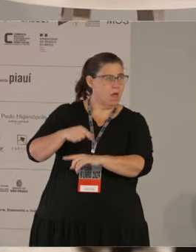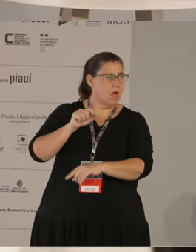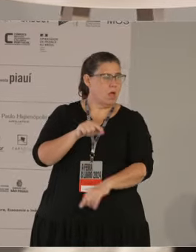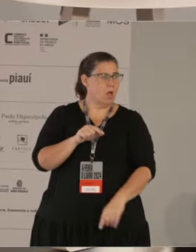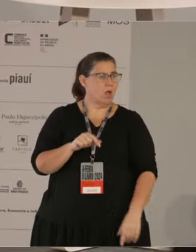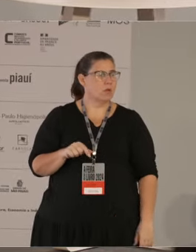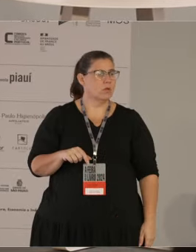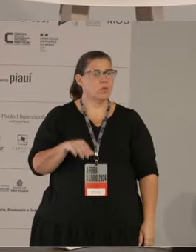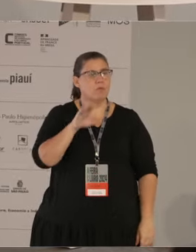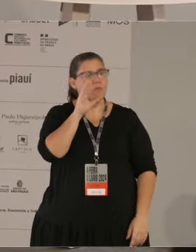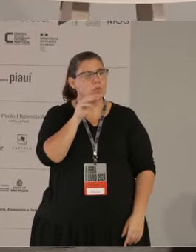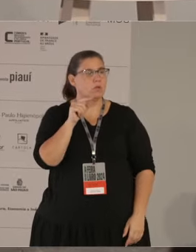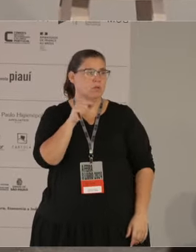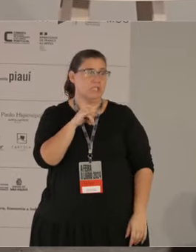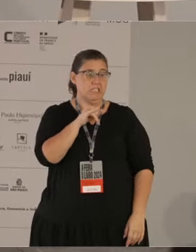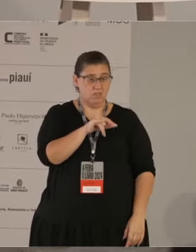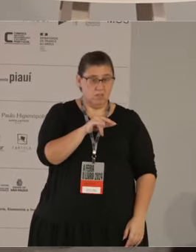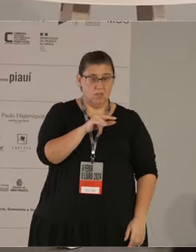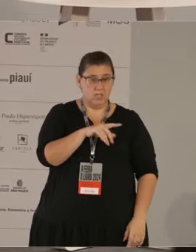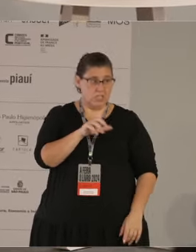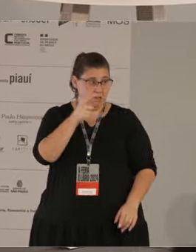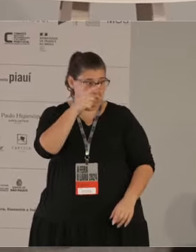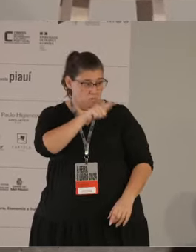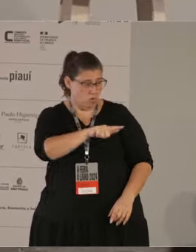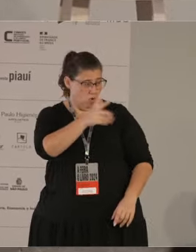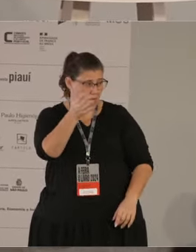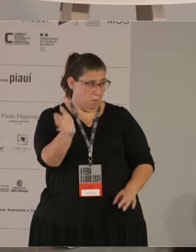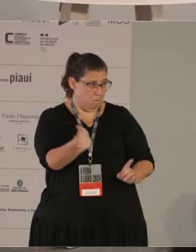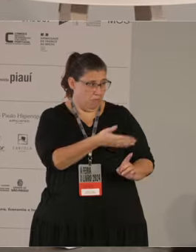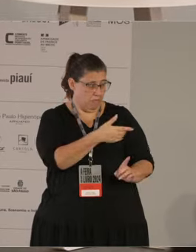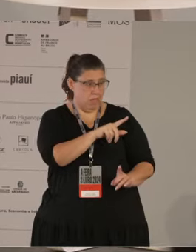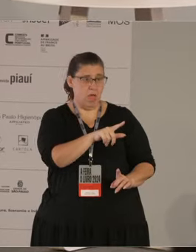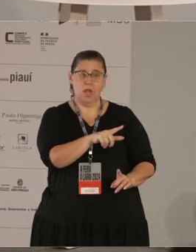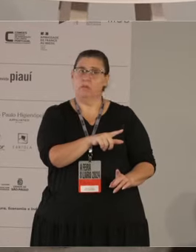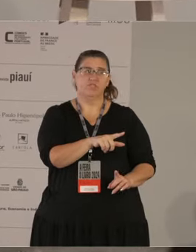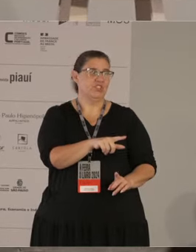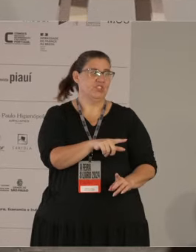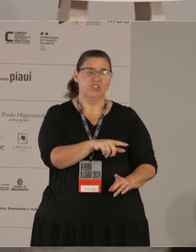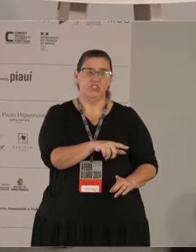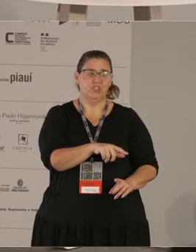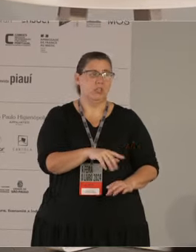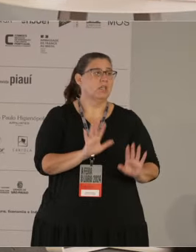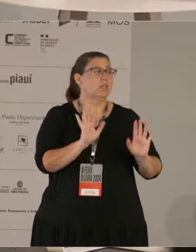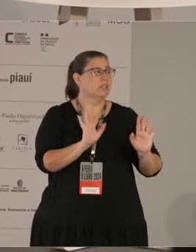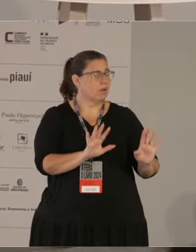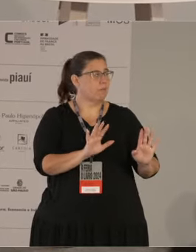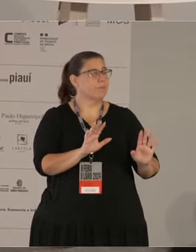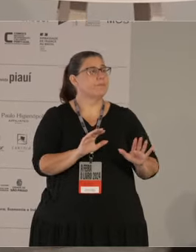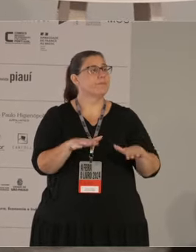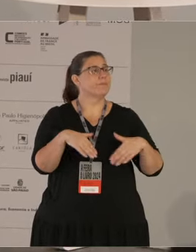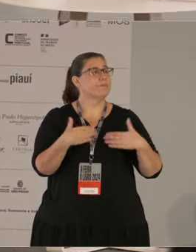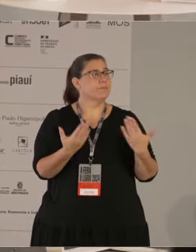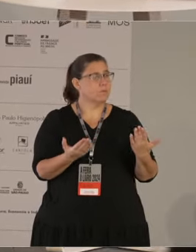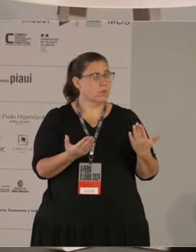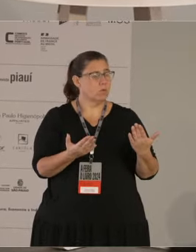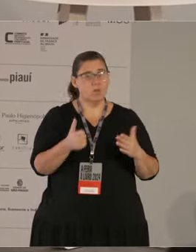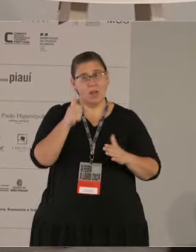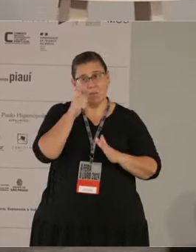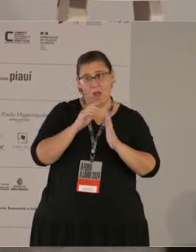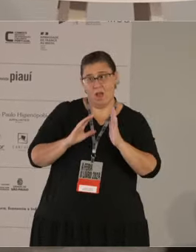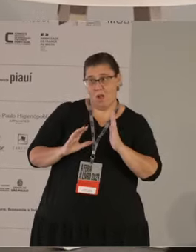E os funcionários falavam, se você levantar a mão para ela de novo, está frito. Então, ela fazia esse tipo de coisa. Agora, quando ela contrata